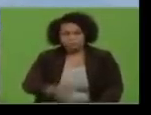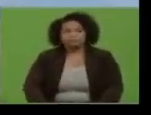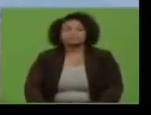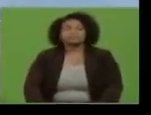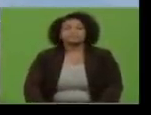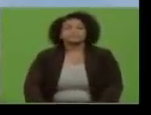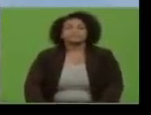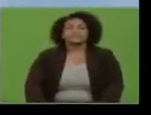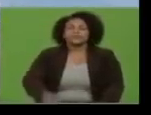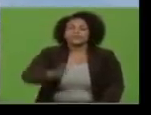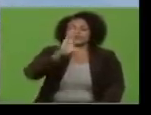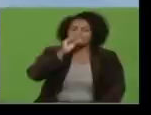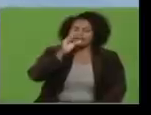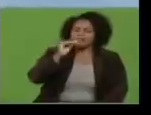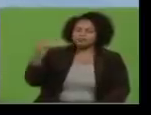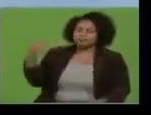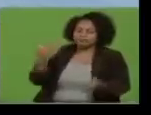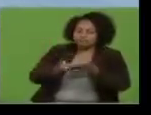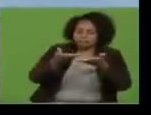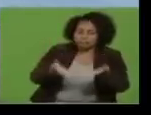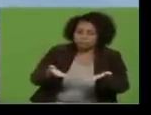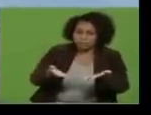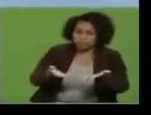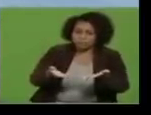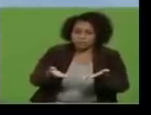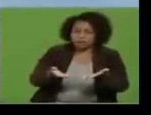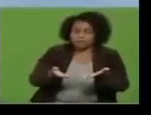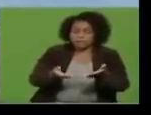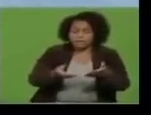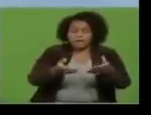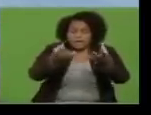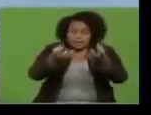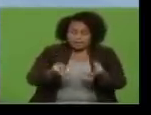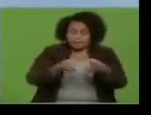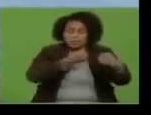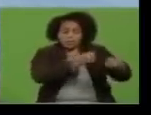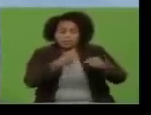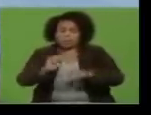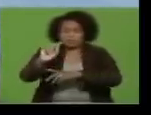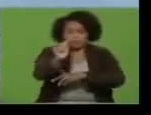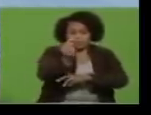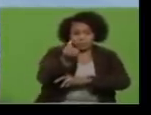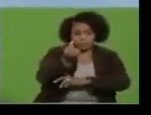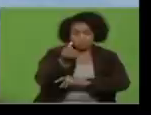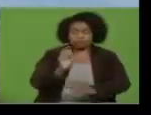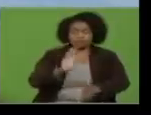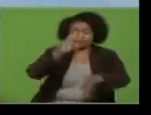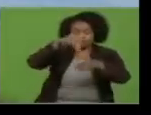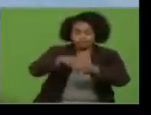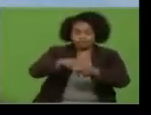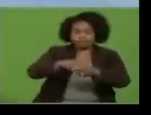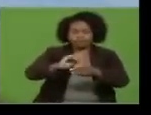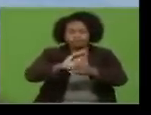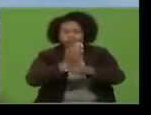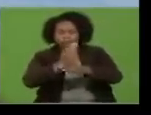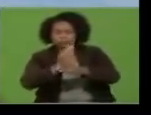falamos até agora de uma primeira linha de ação que consistia na manutenção de